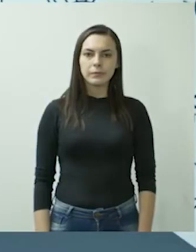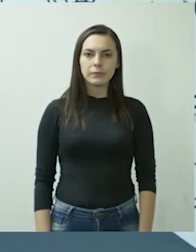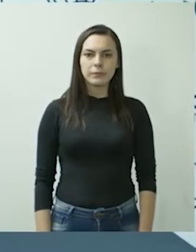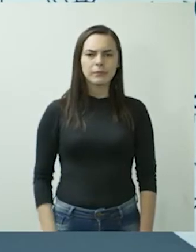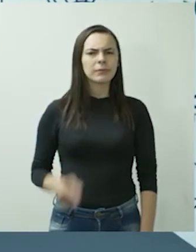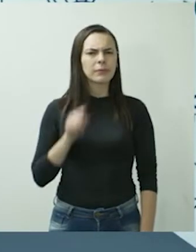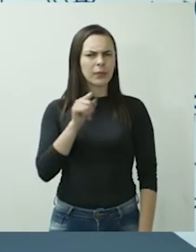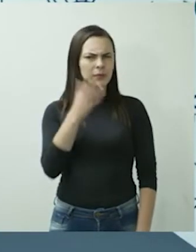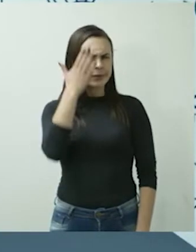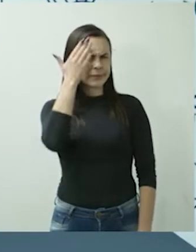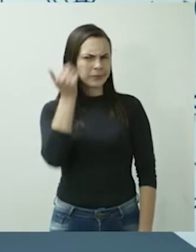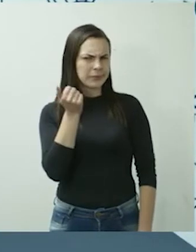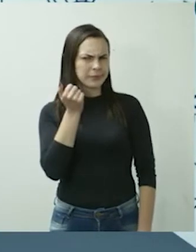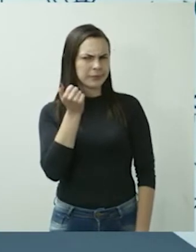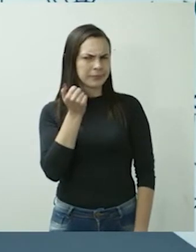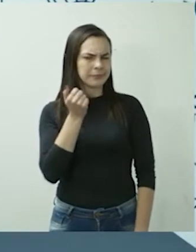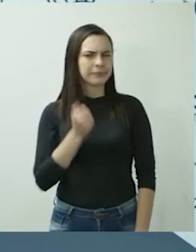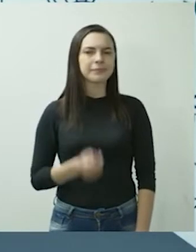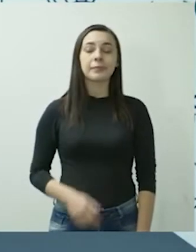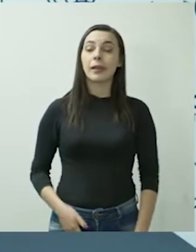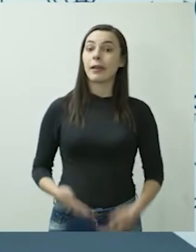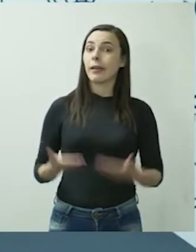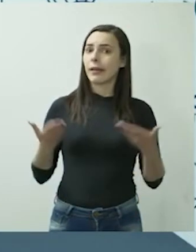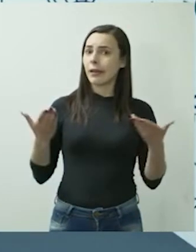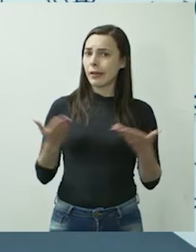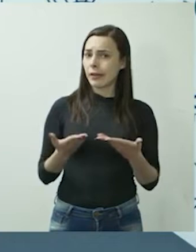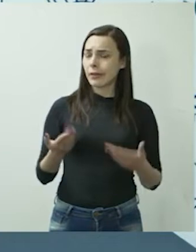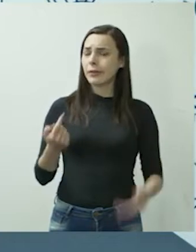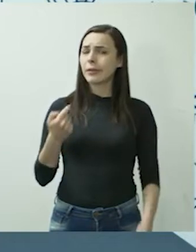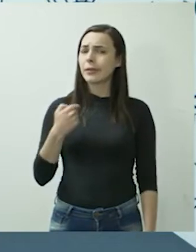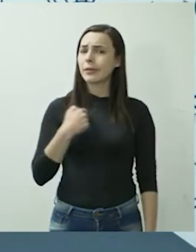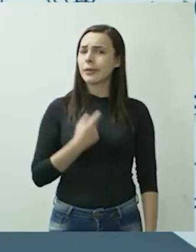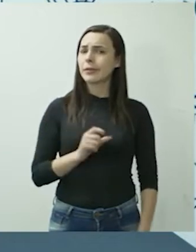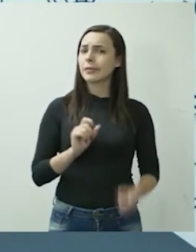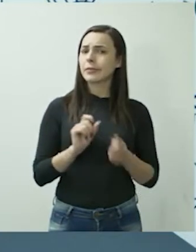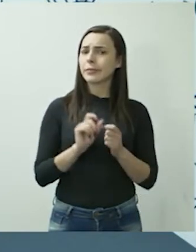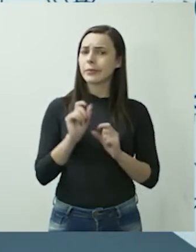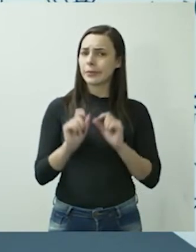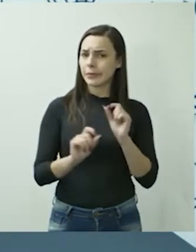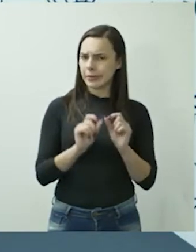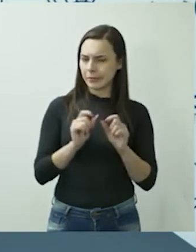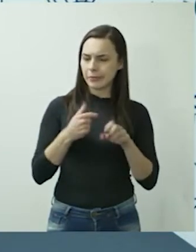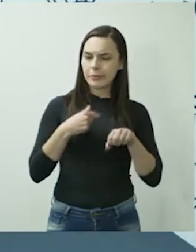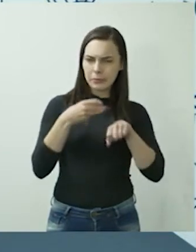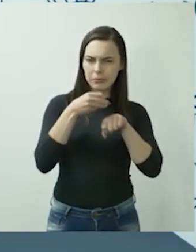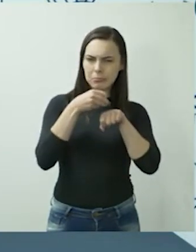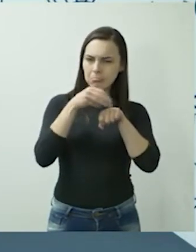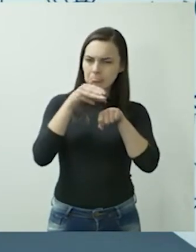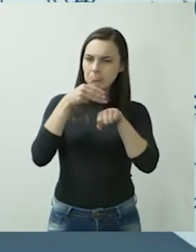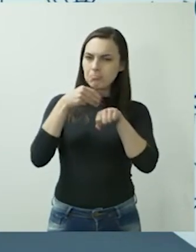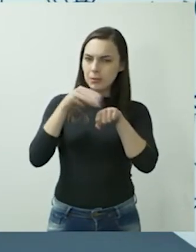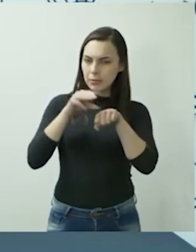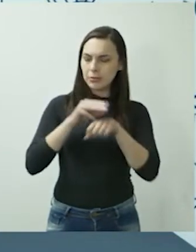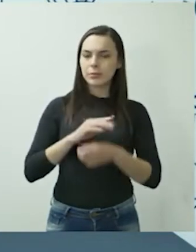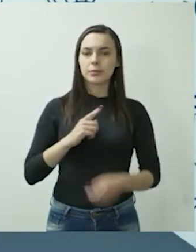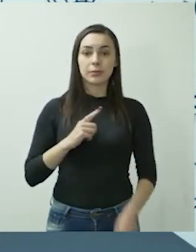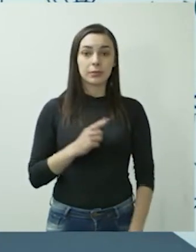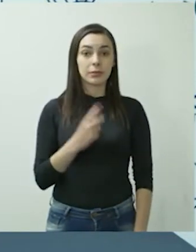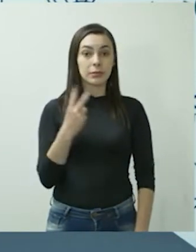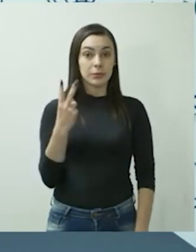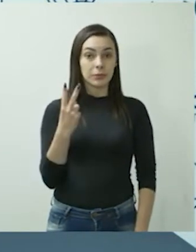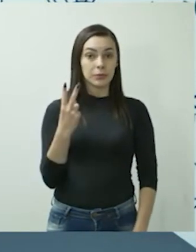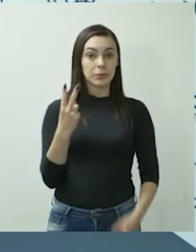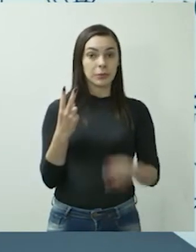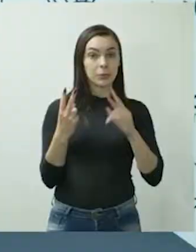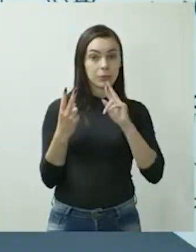Já sabem me dizer? Agora eu tenho para vocês mais uma dica. Eu vou trazer duas quantidades